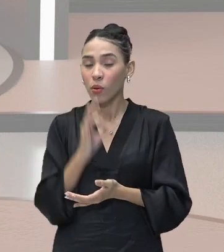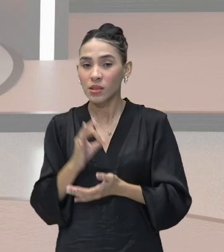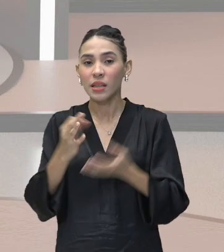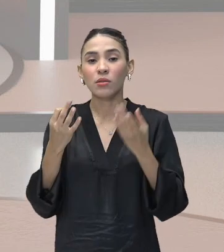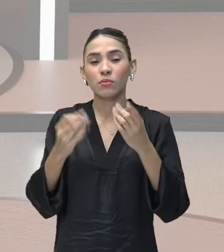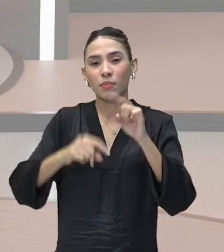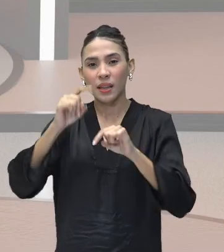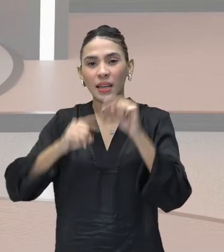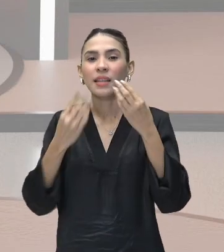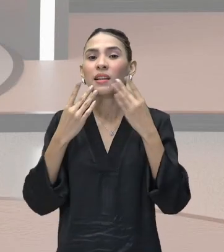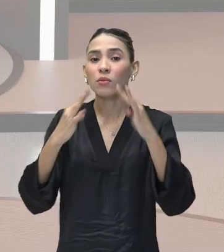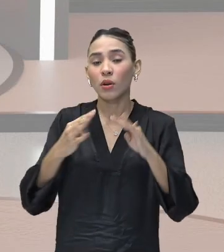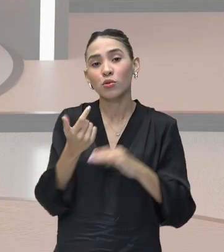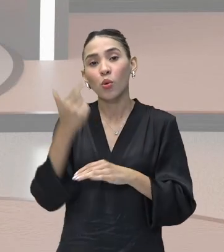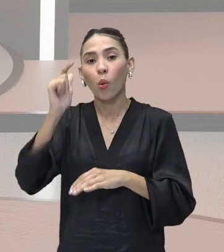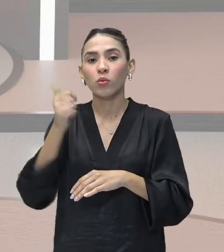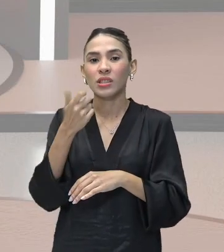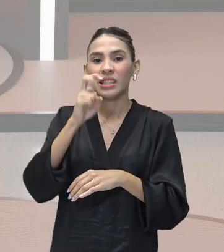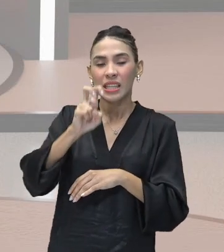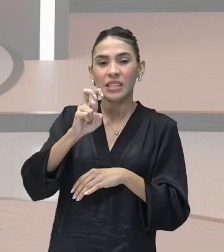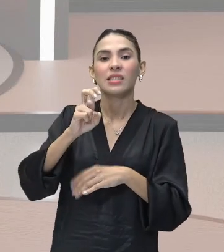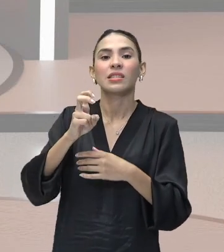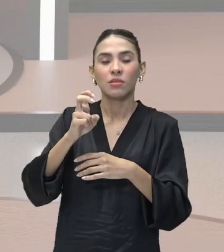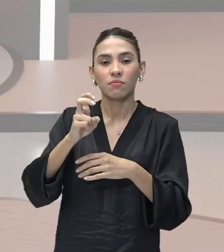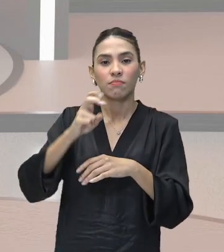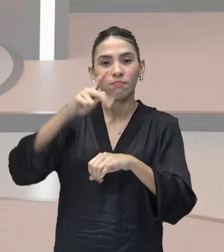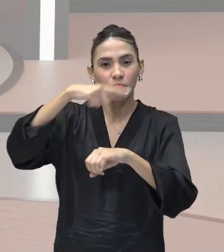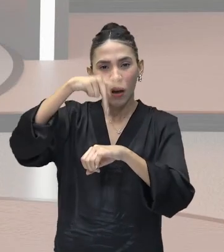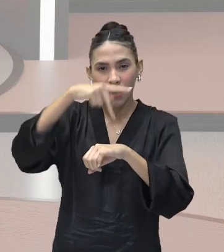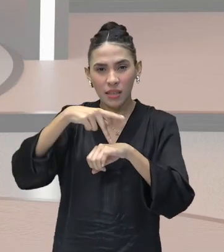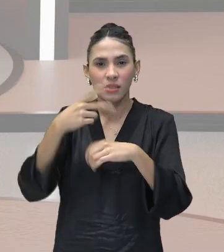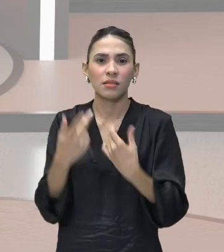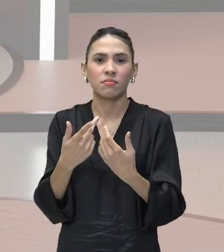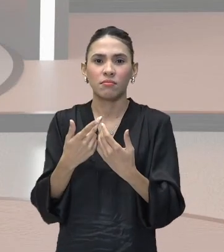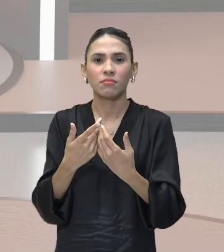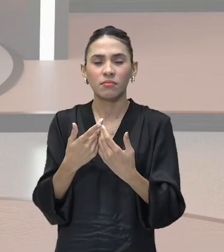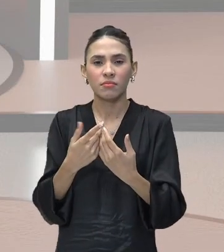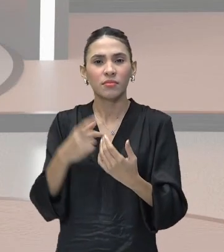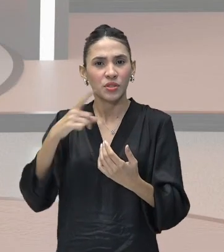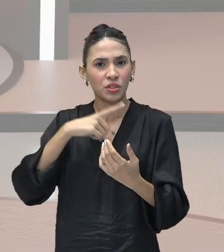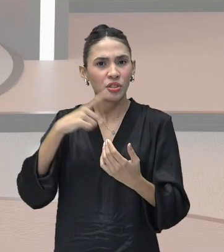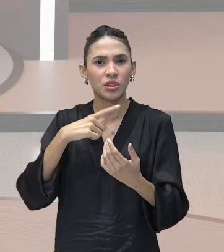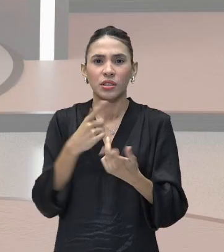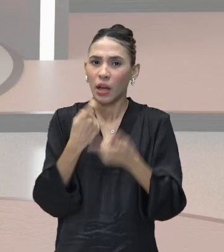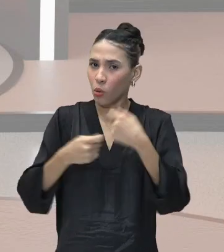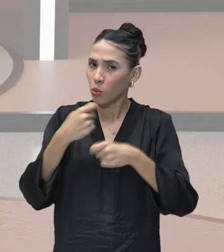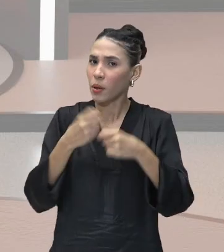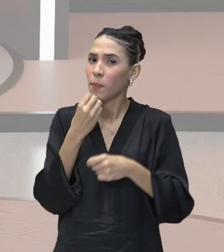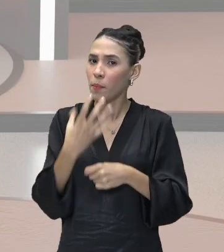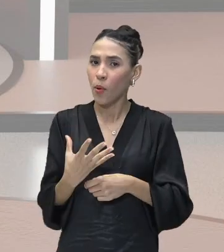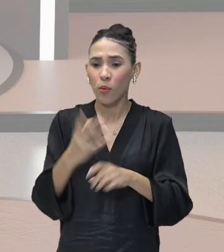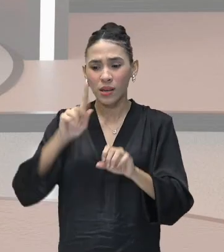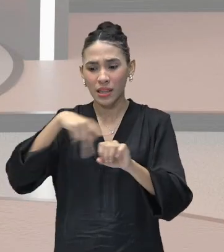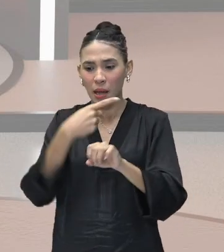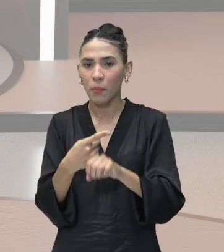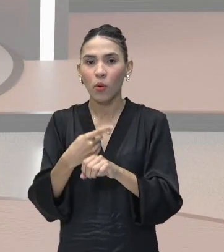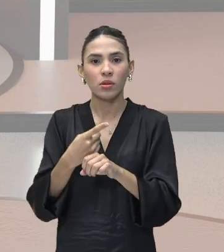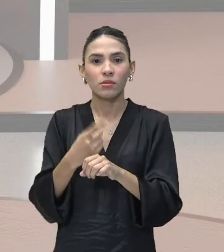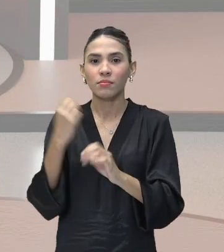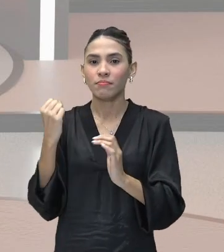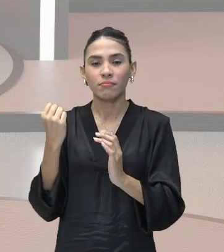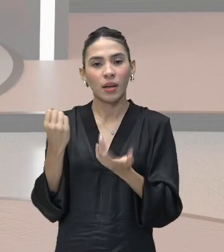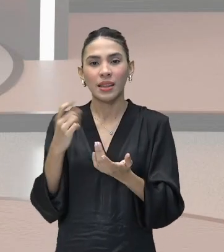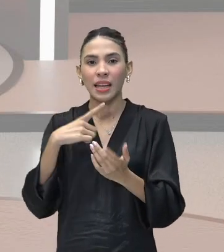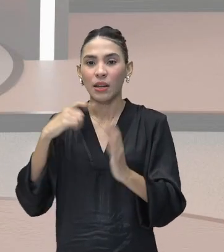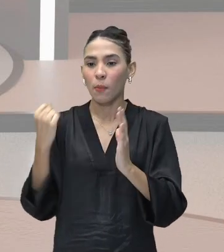menos outros 15 países. Então, o país estava muito bem das pernas economicamente. De repente, se vê na miséria por conta